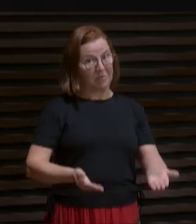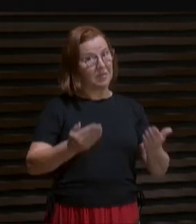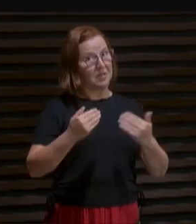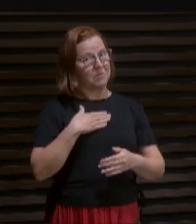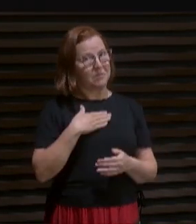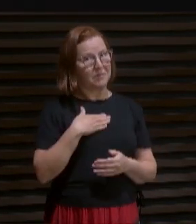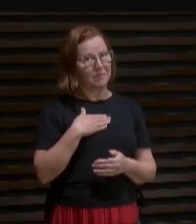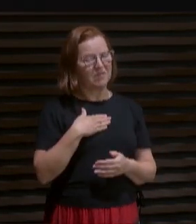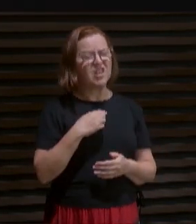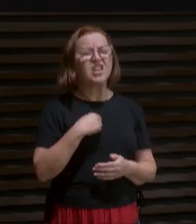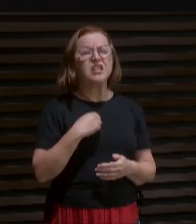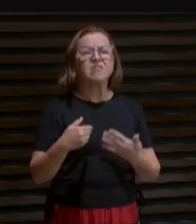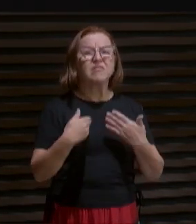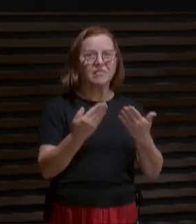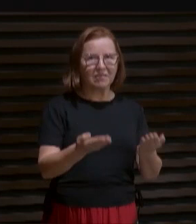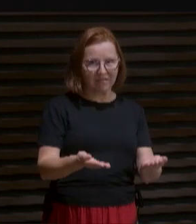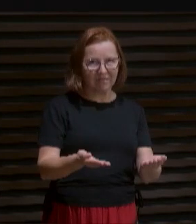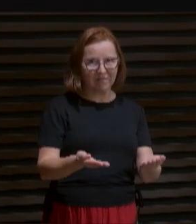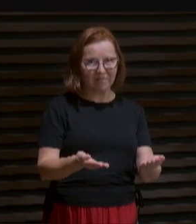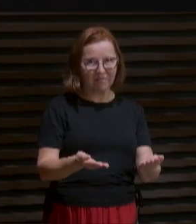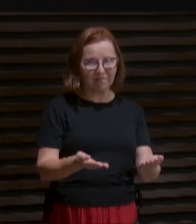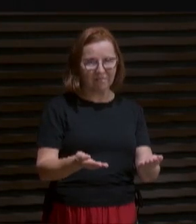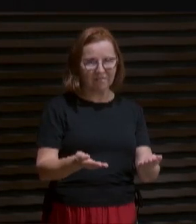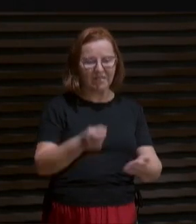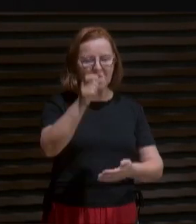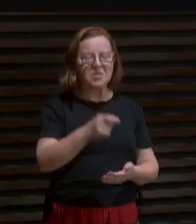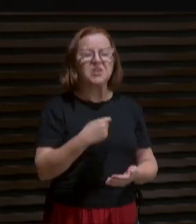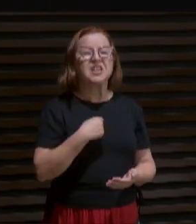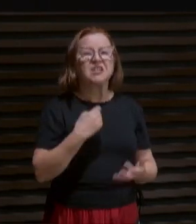e a dou a quem eu quiser.